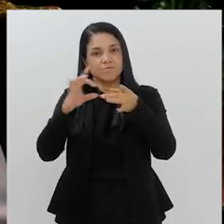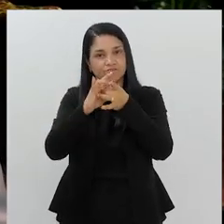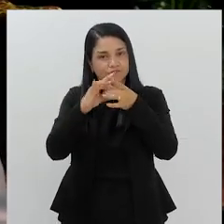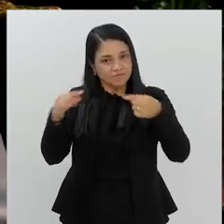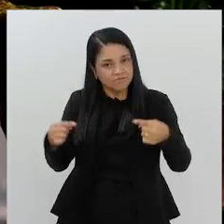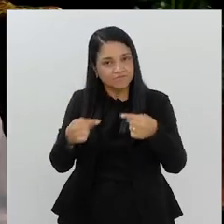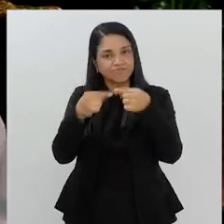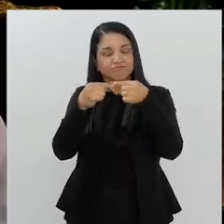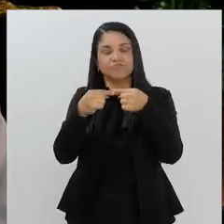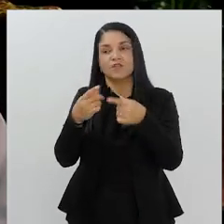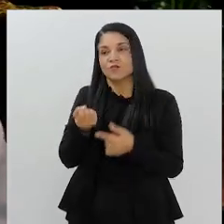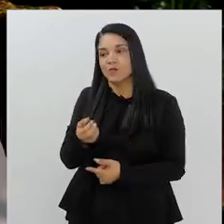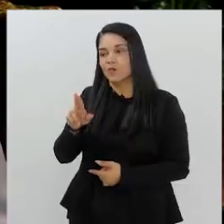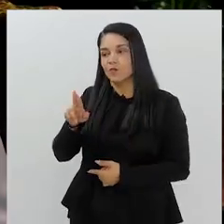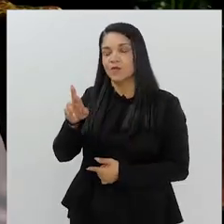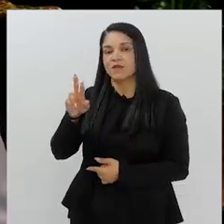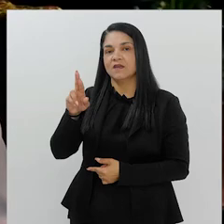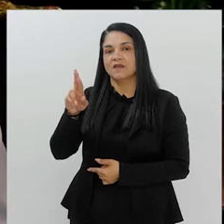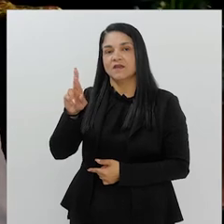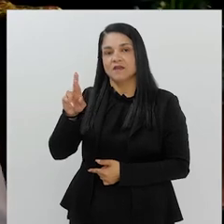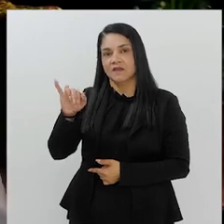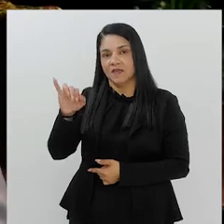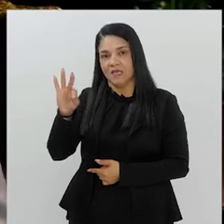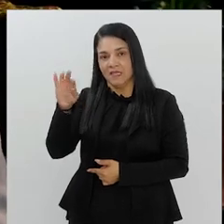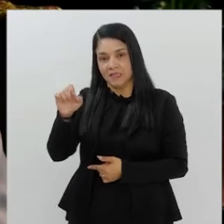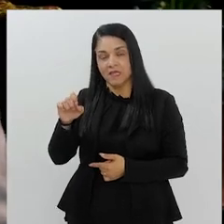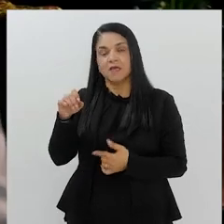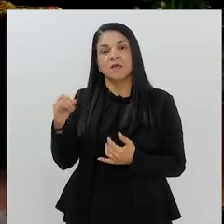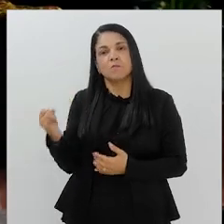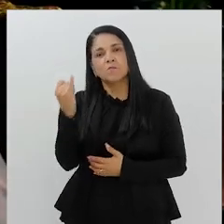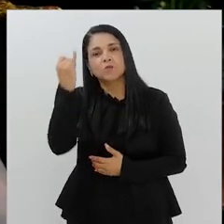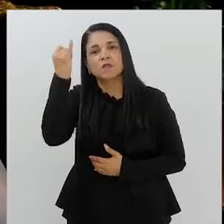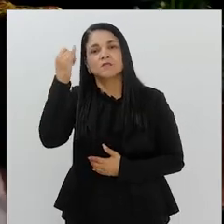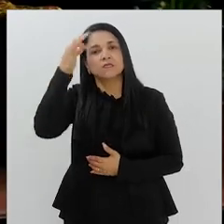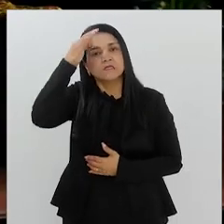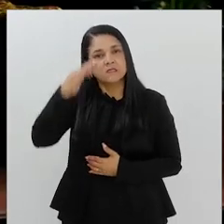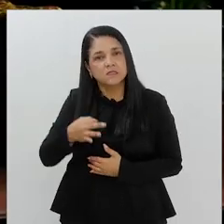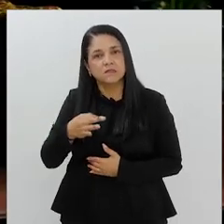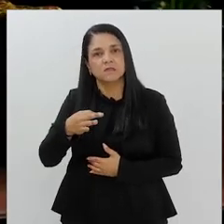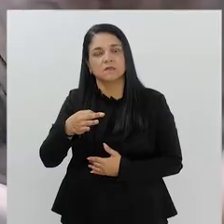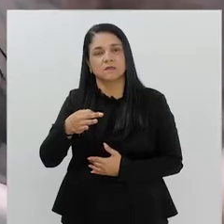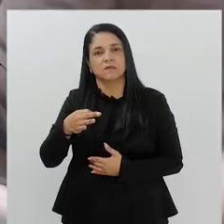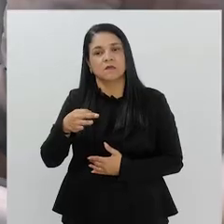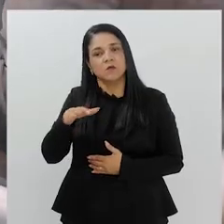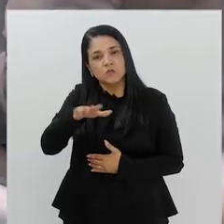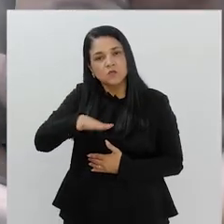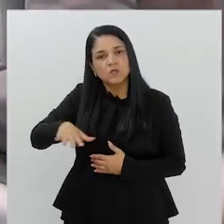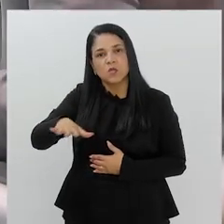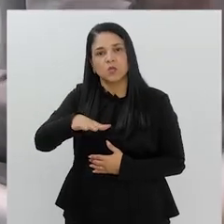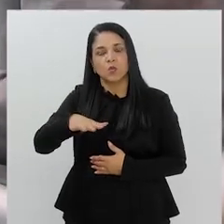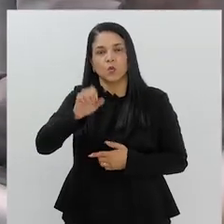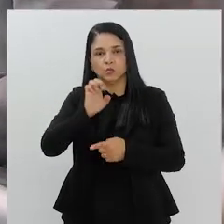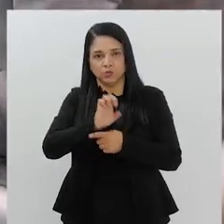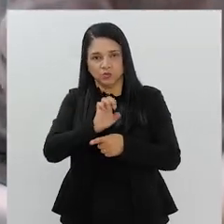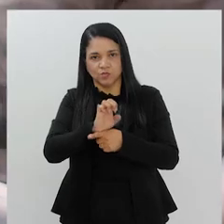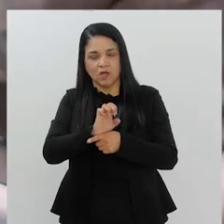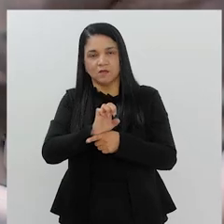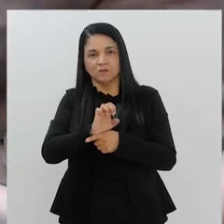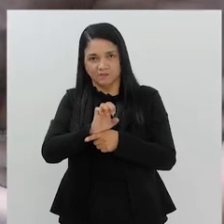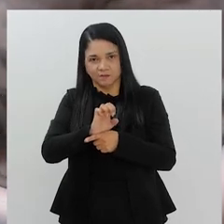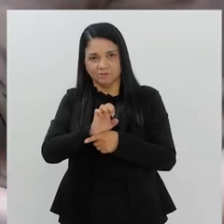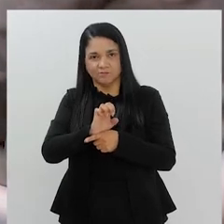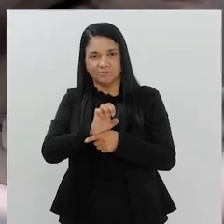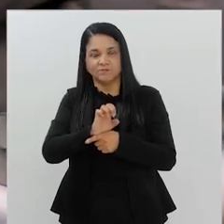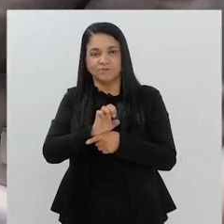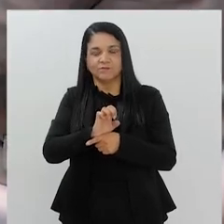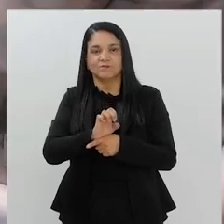deixa que é a nossa querida D Rita troue né da importância de uma compreensão por parte desse setor do estado que é